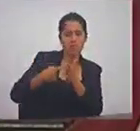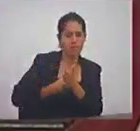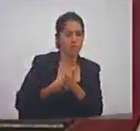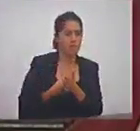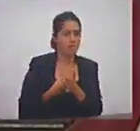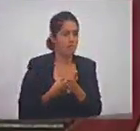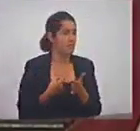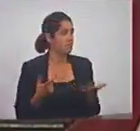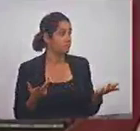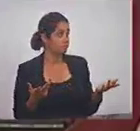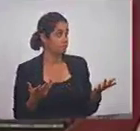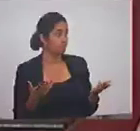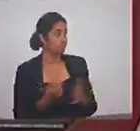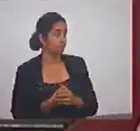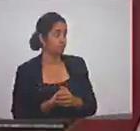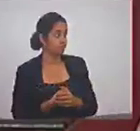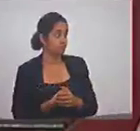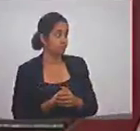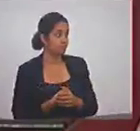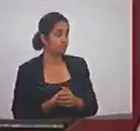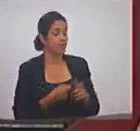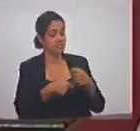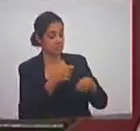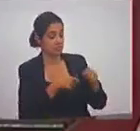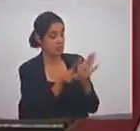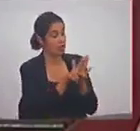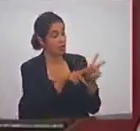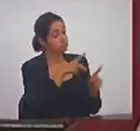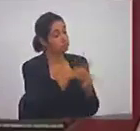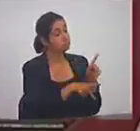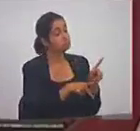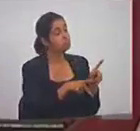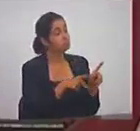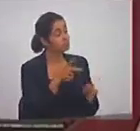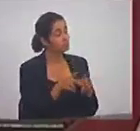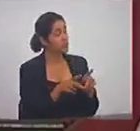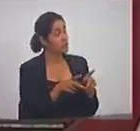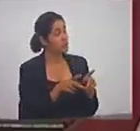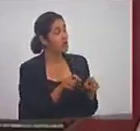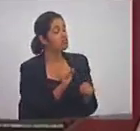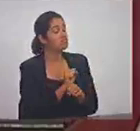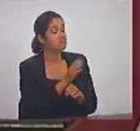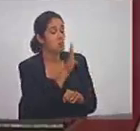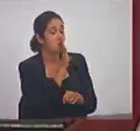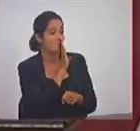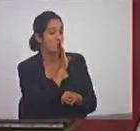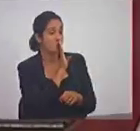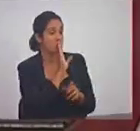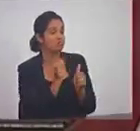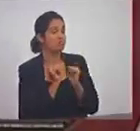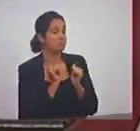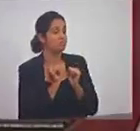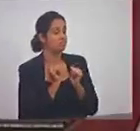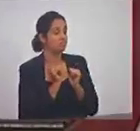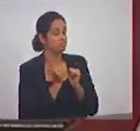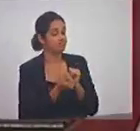dá o respaldo adequado para os vereadores, né, principalmente da base aliada dele. querendo ou não, você não deve deixar, ó, não,